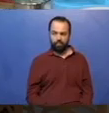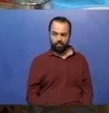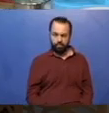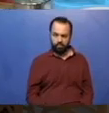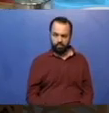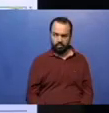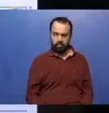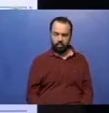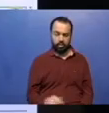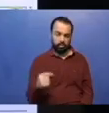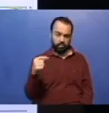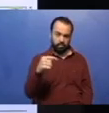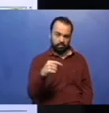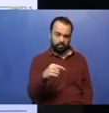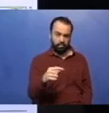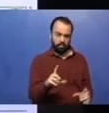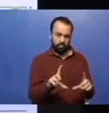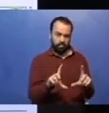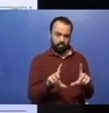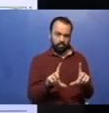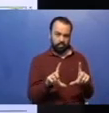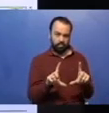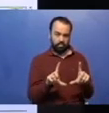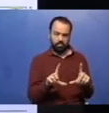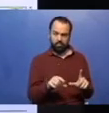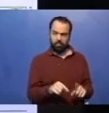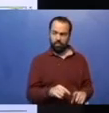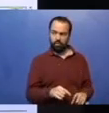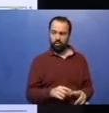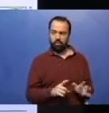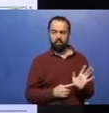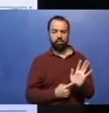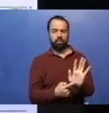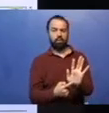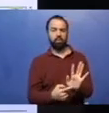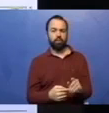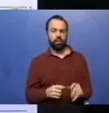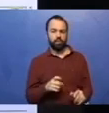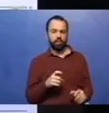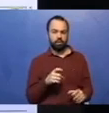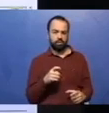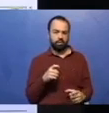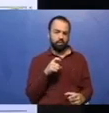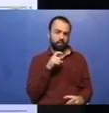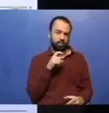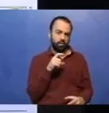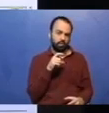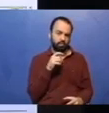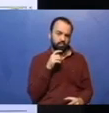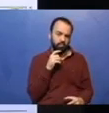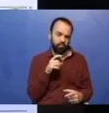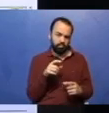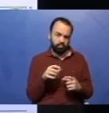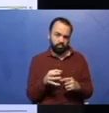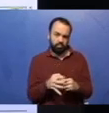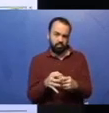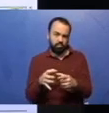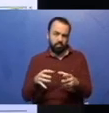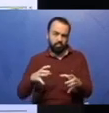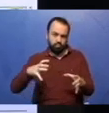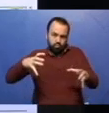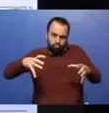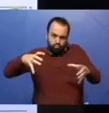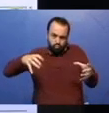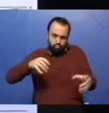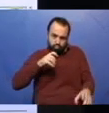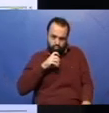estado líquido. Agora o desenho aqui, ó, nos mostra uma geleira, gelos enormes.